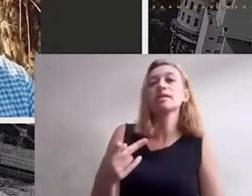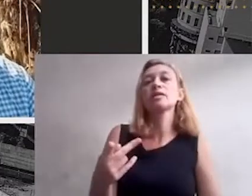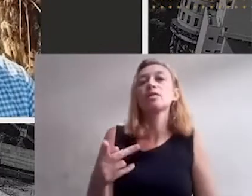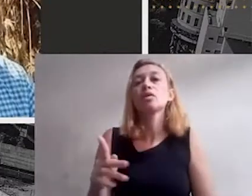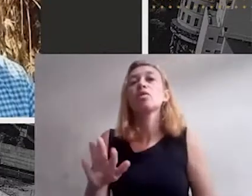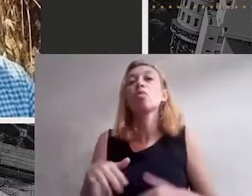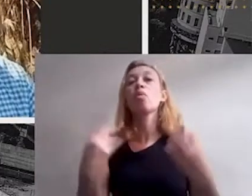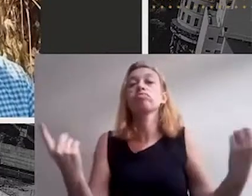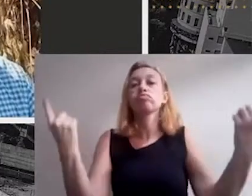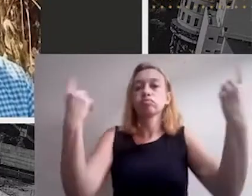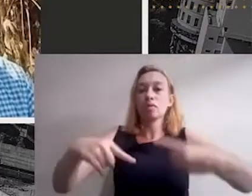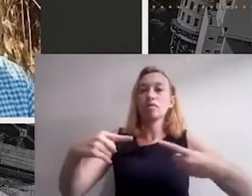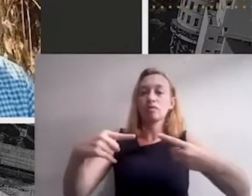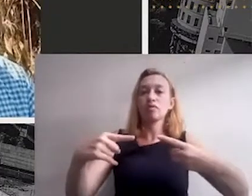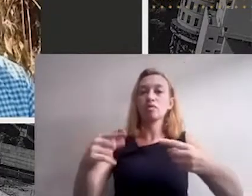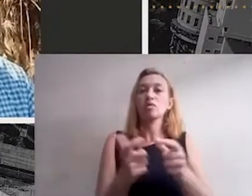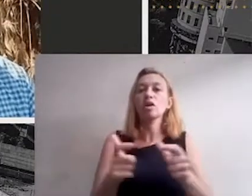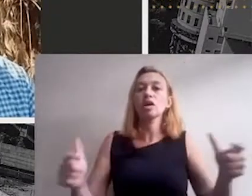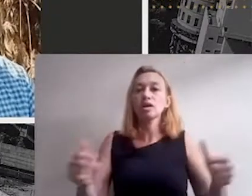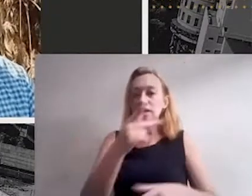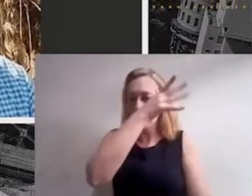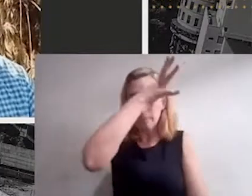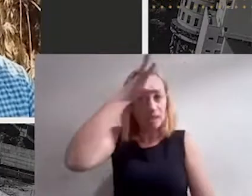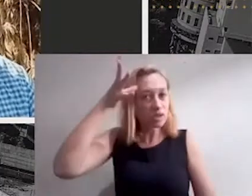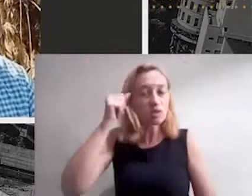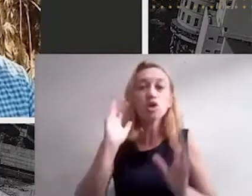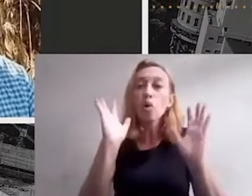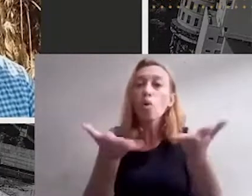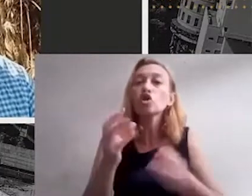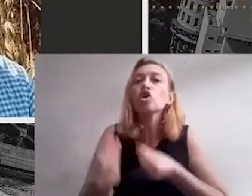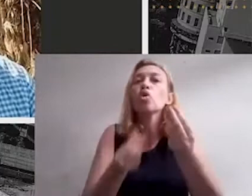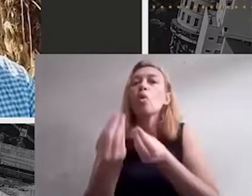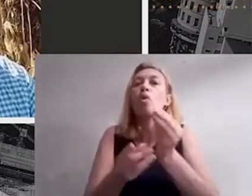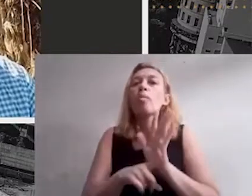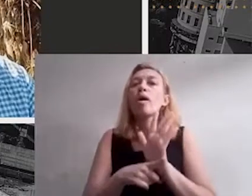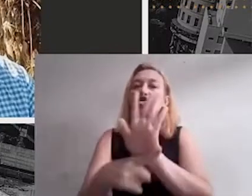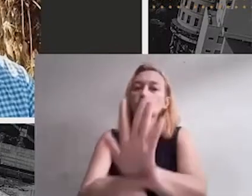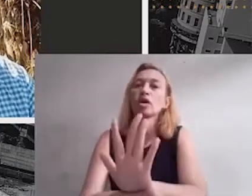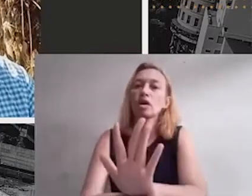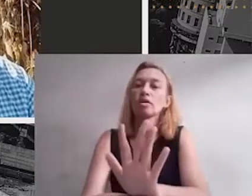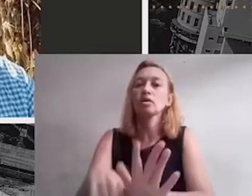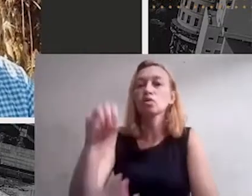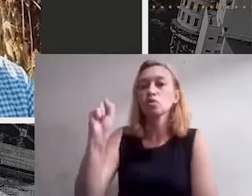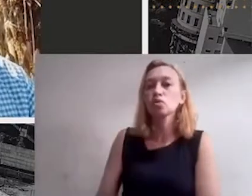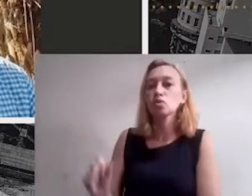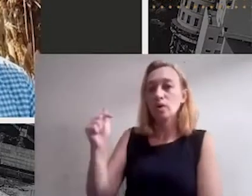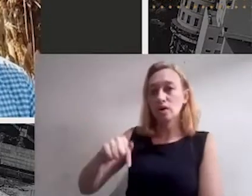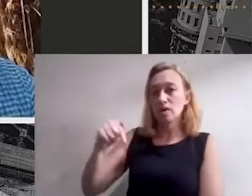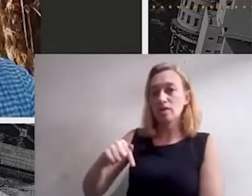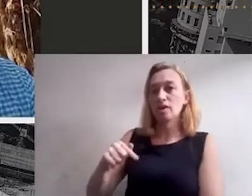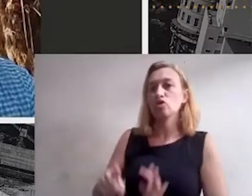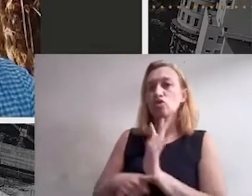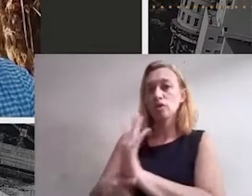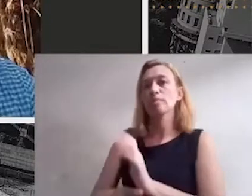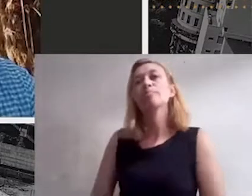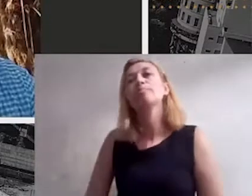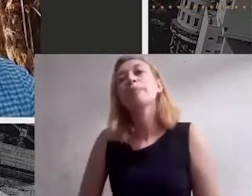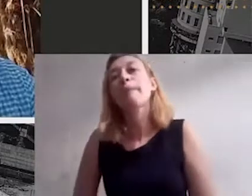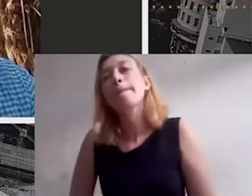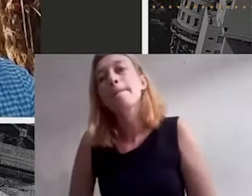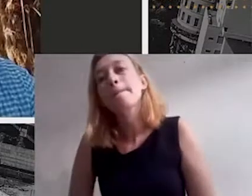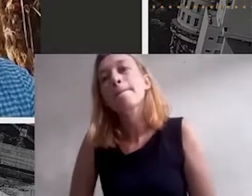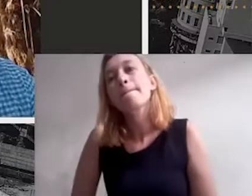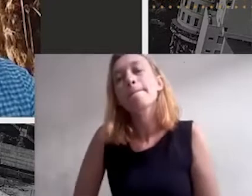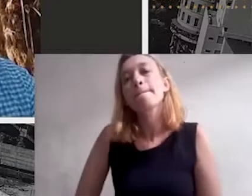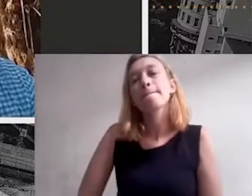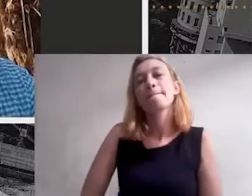da Amazônia hoje e como é que nós podemos ajudar aqui do Sul. Olha, o maior desafio